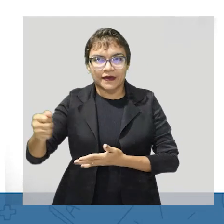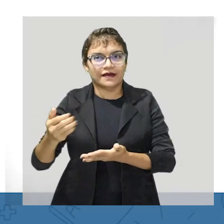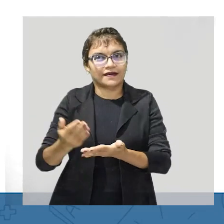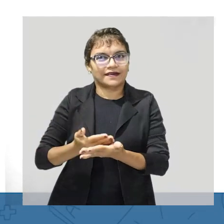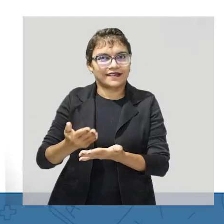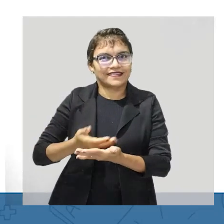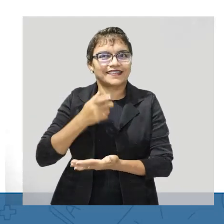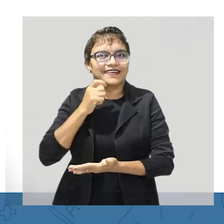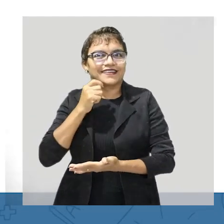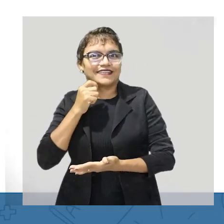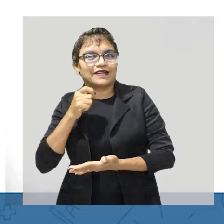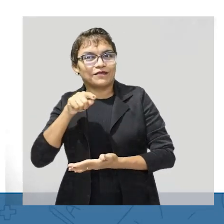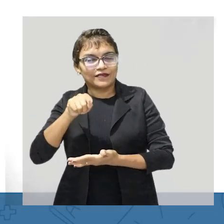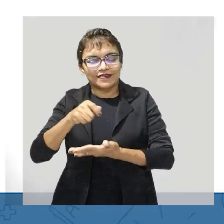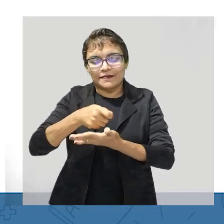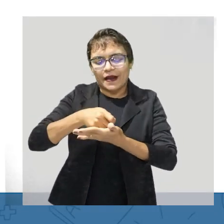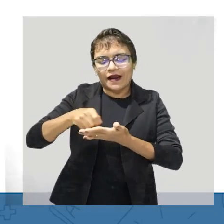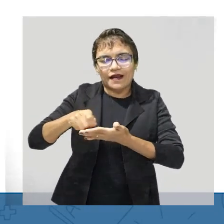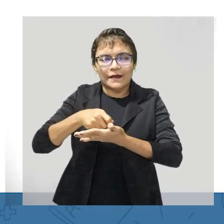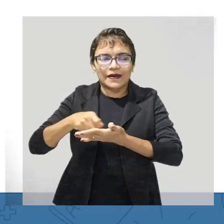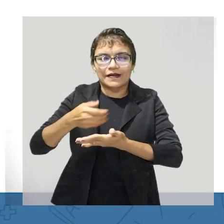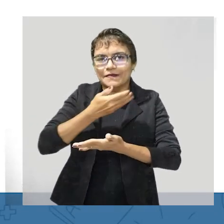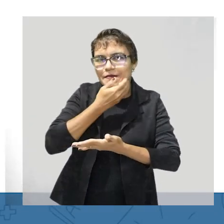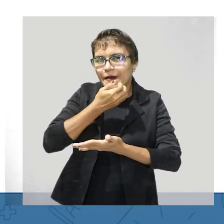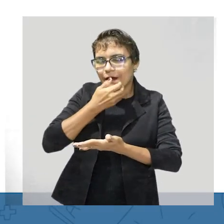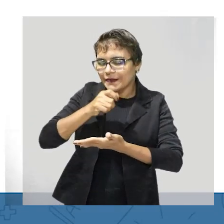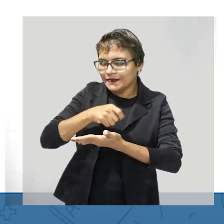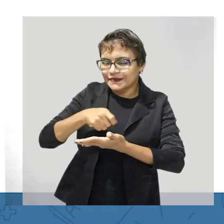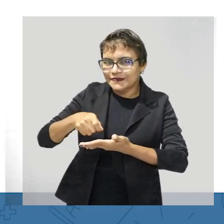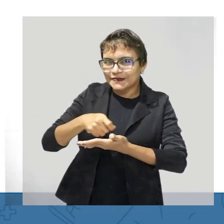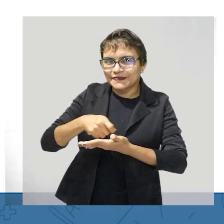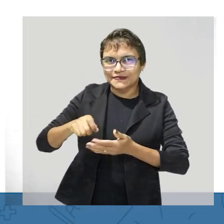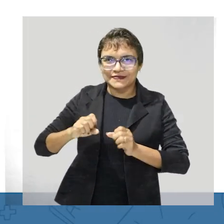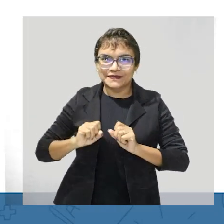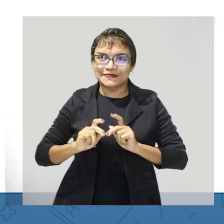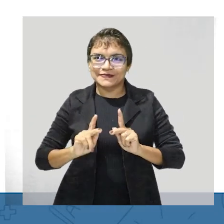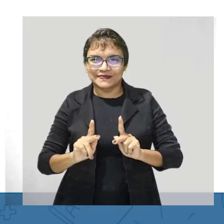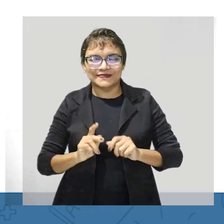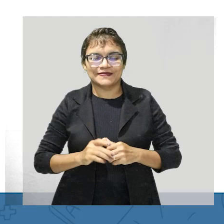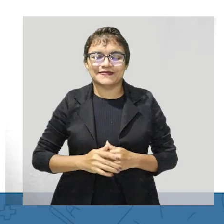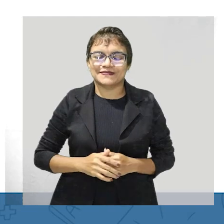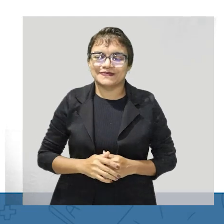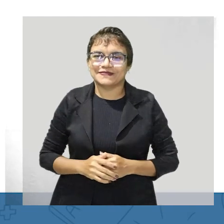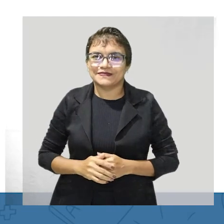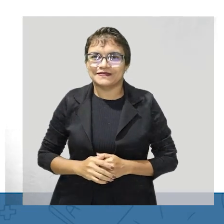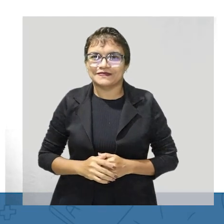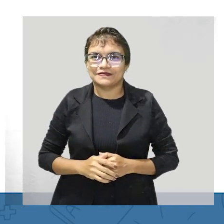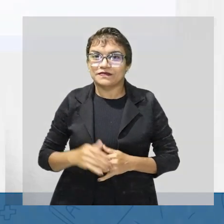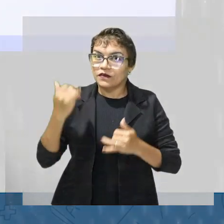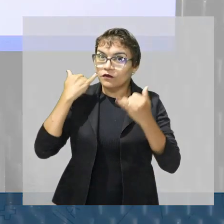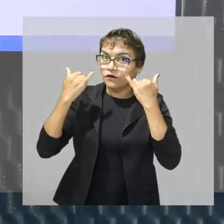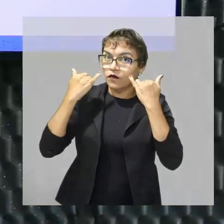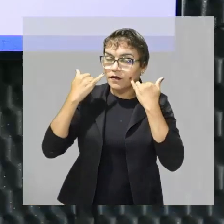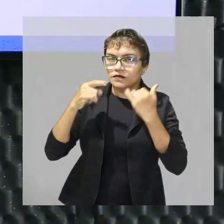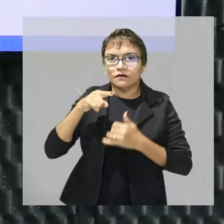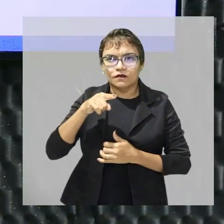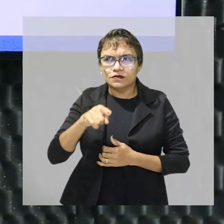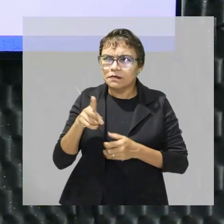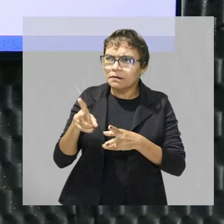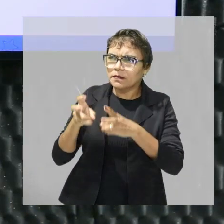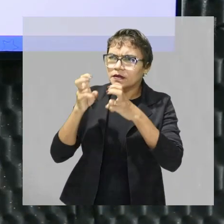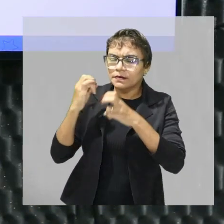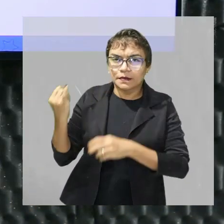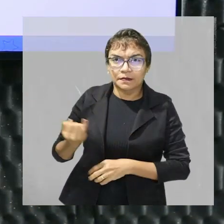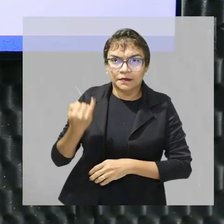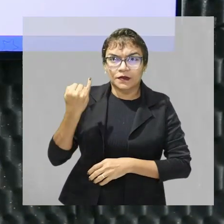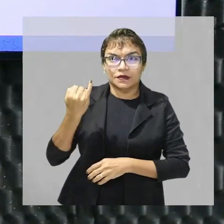borracha, para você fazer as devidas anotações, né, ao longo da nossa aula. E aquelas informações que vocês acharem interessante, você